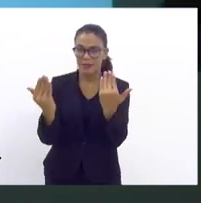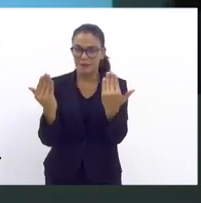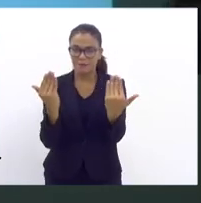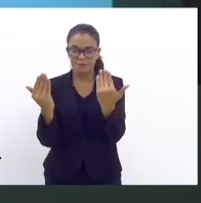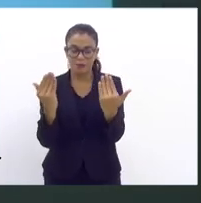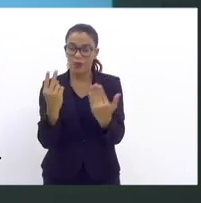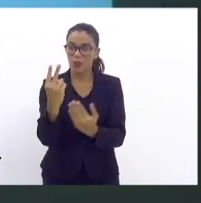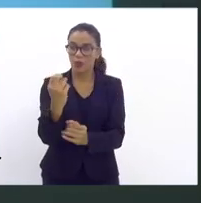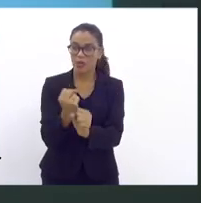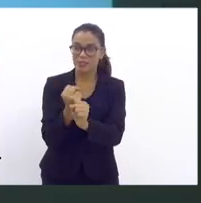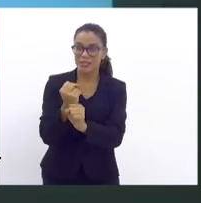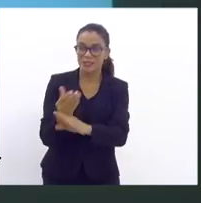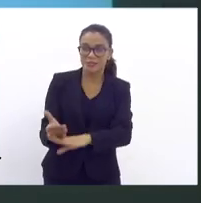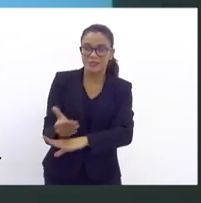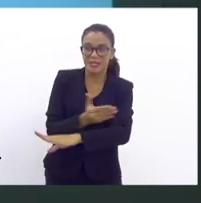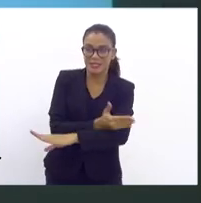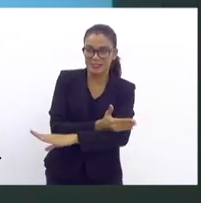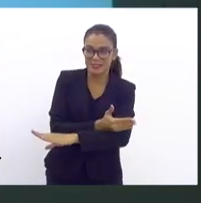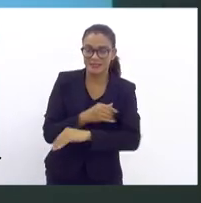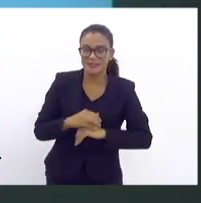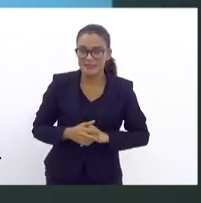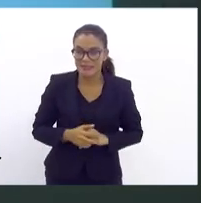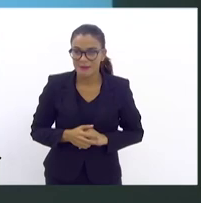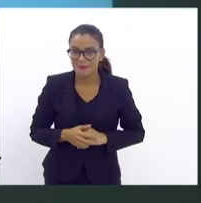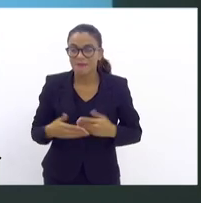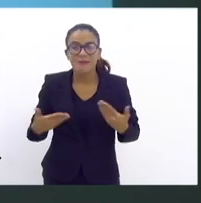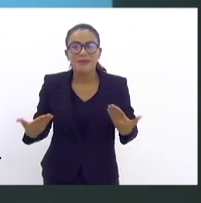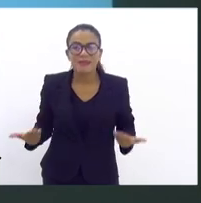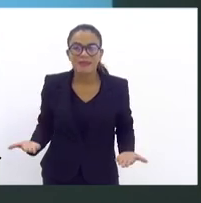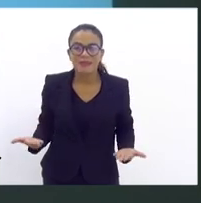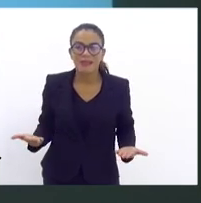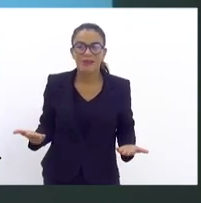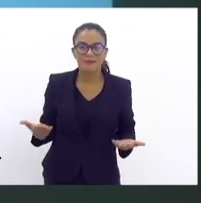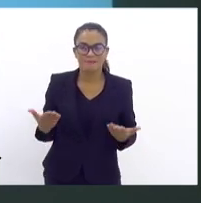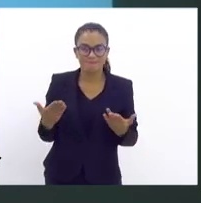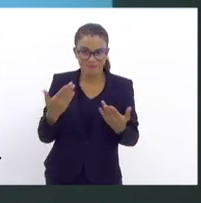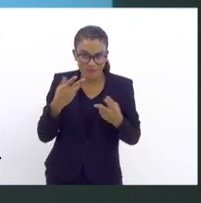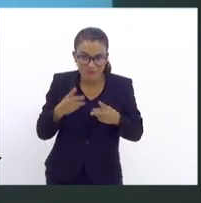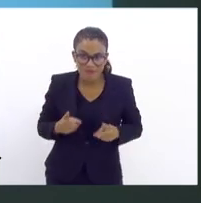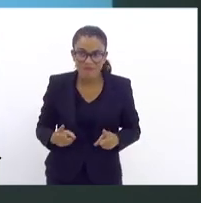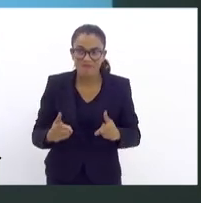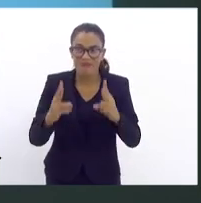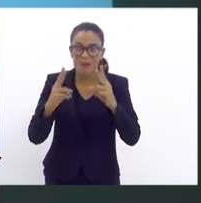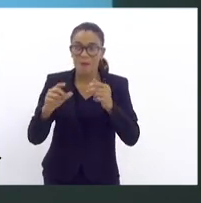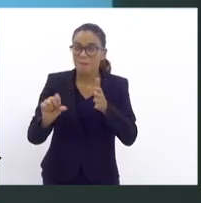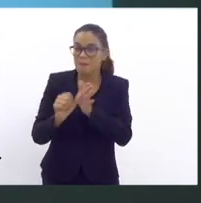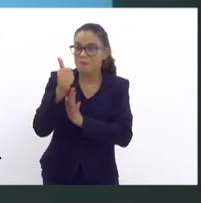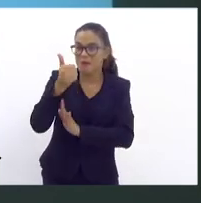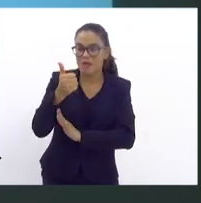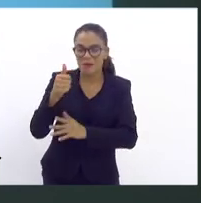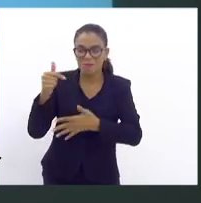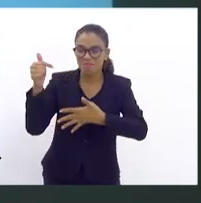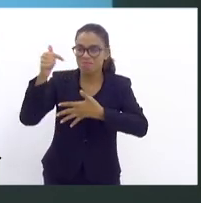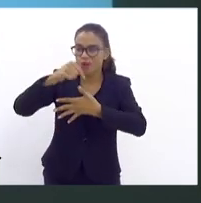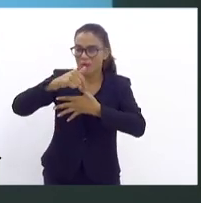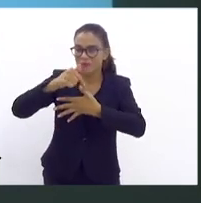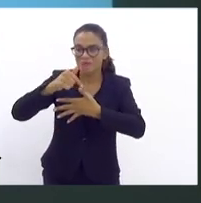comparação de dois anos antes Então nós vamos vamos relevantes primeiro ponto relevante